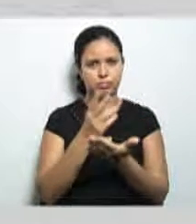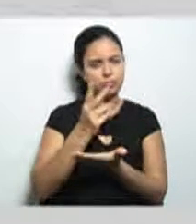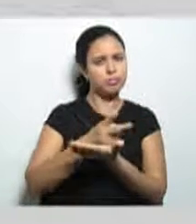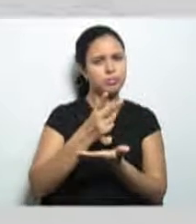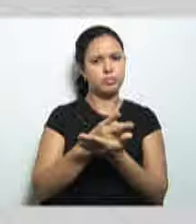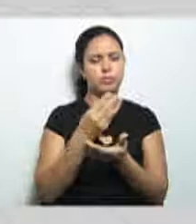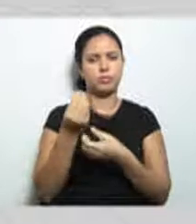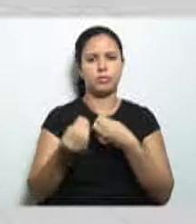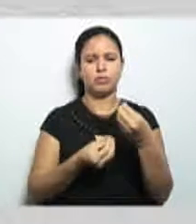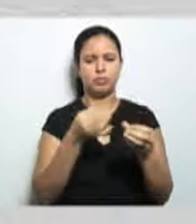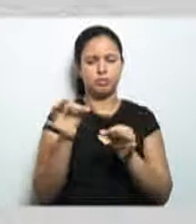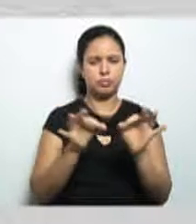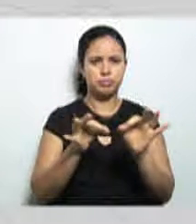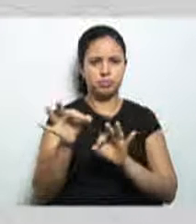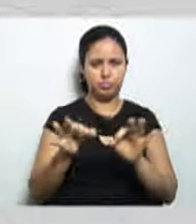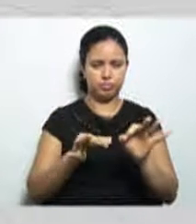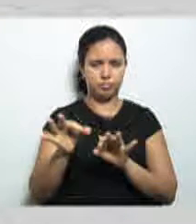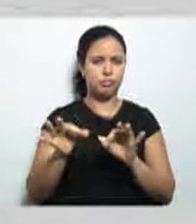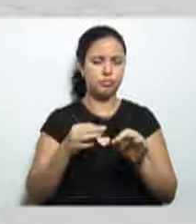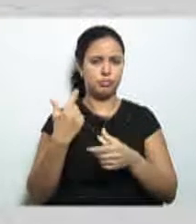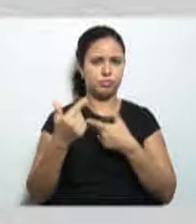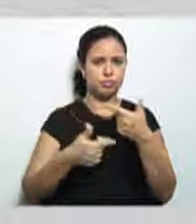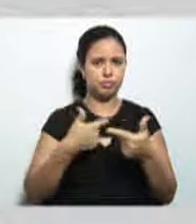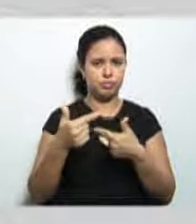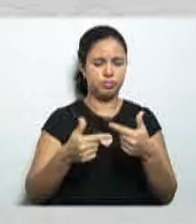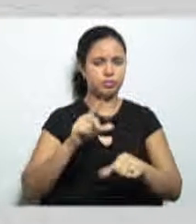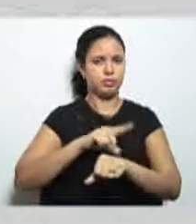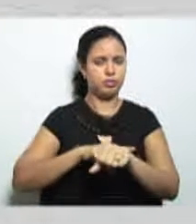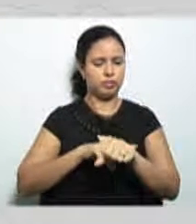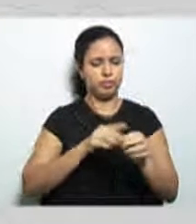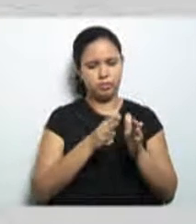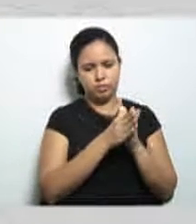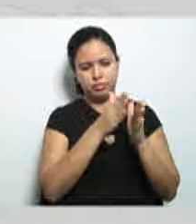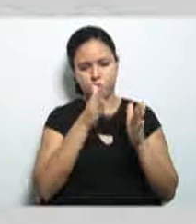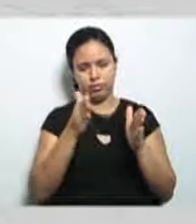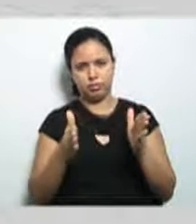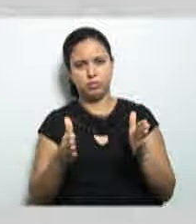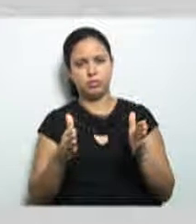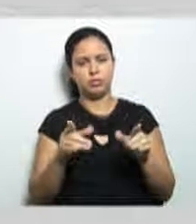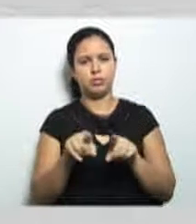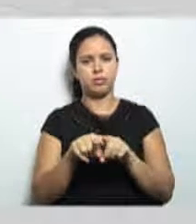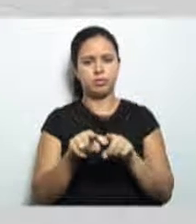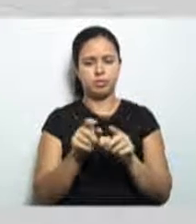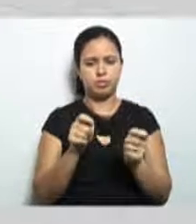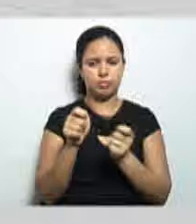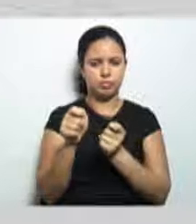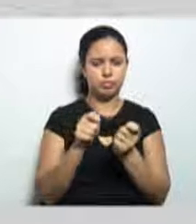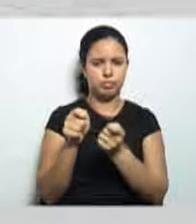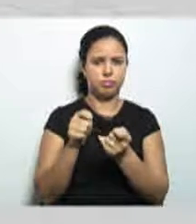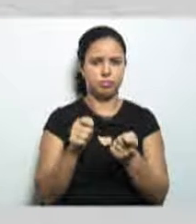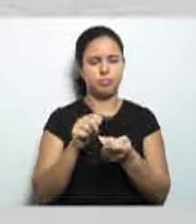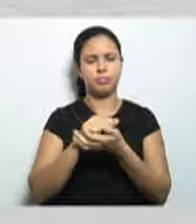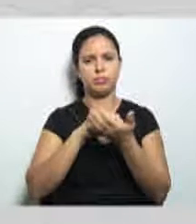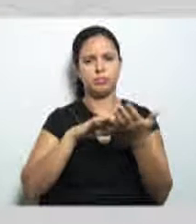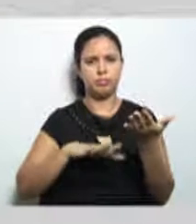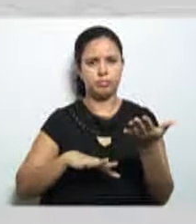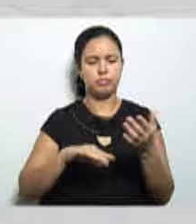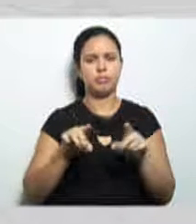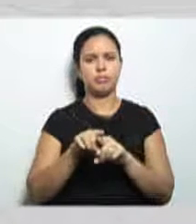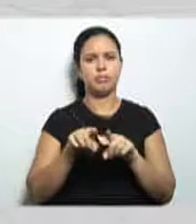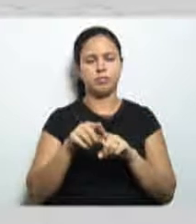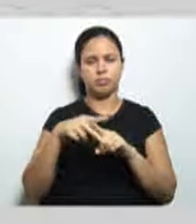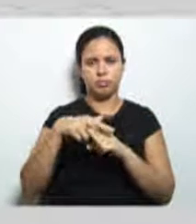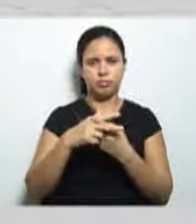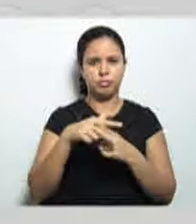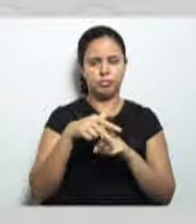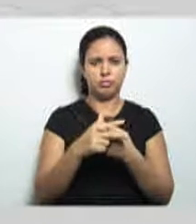como organizar a produção, o horário de trabalho, a divisão e o controle das atividades, a mecanização